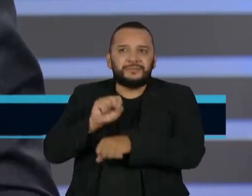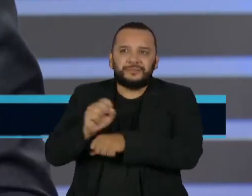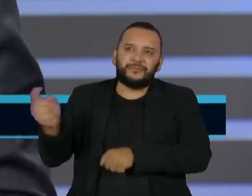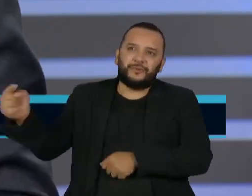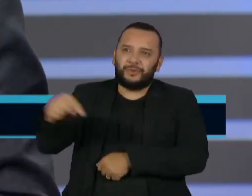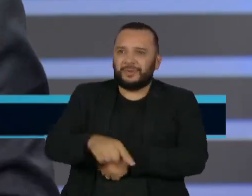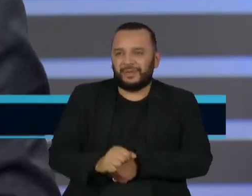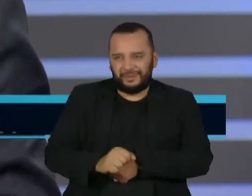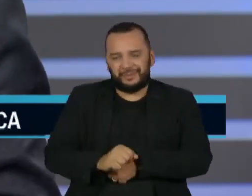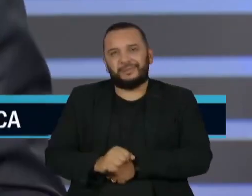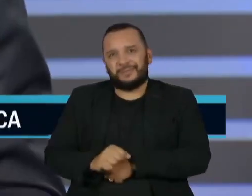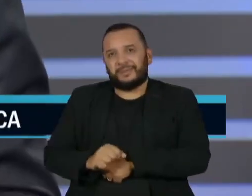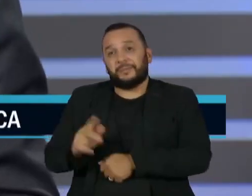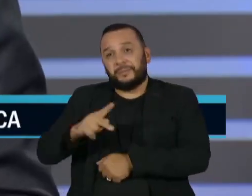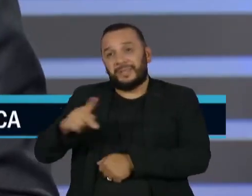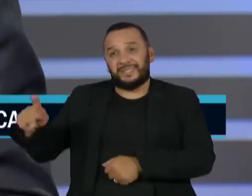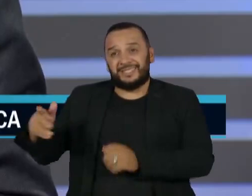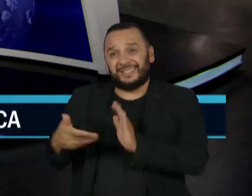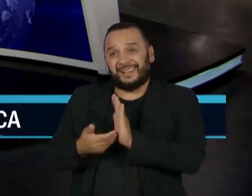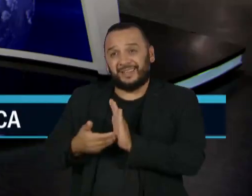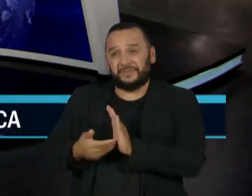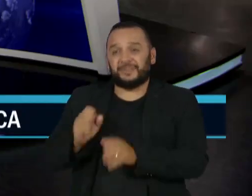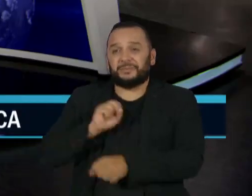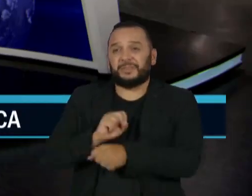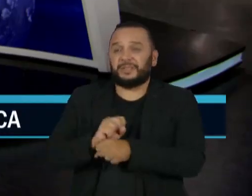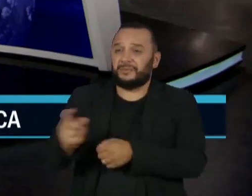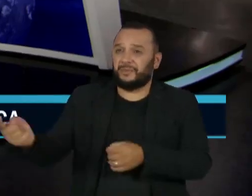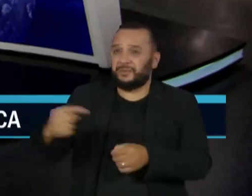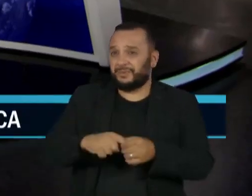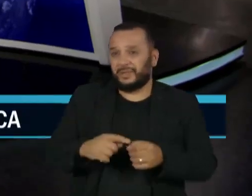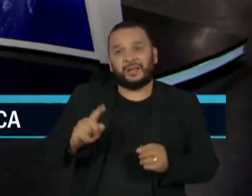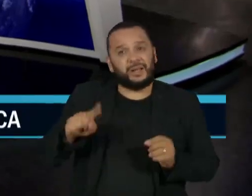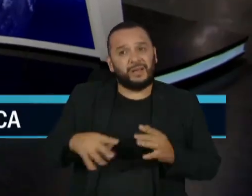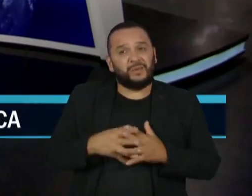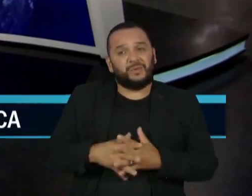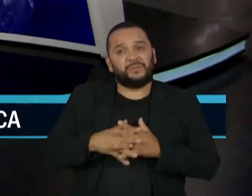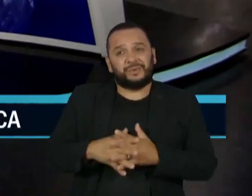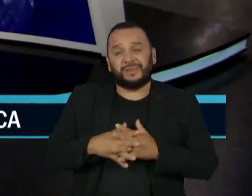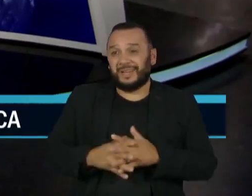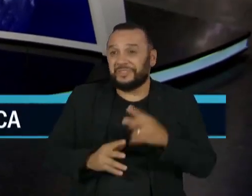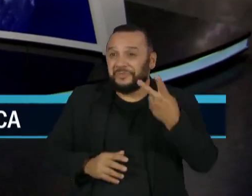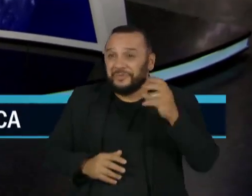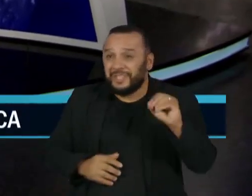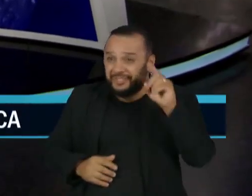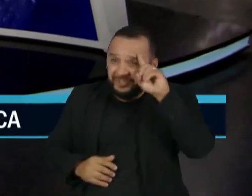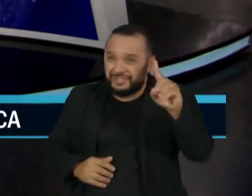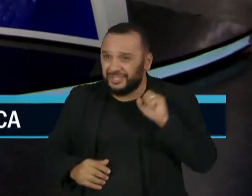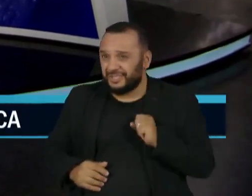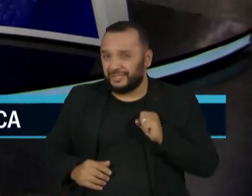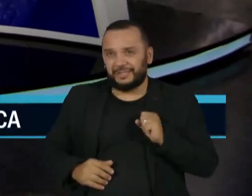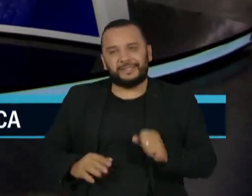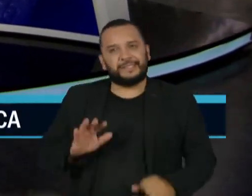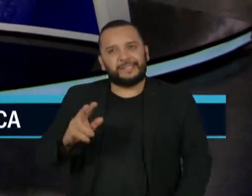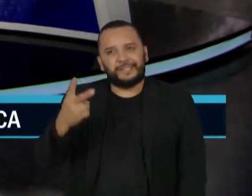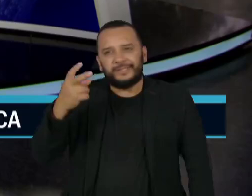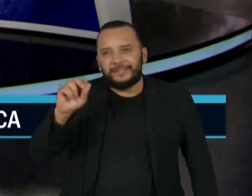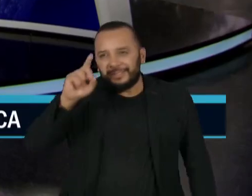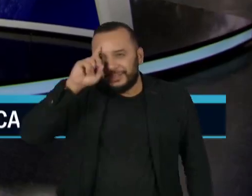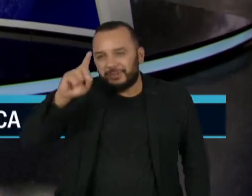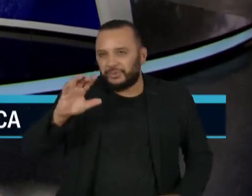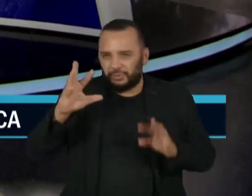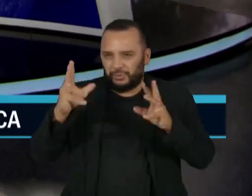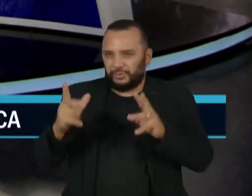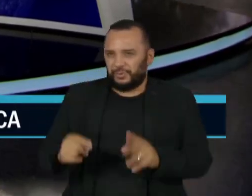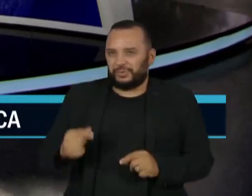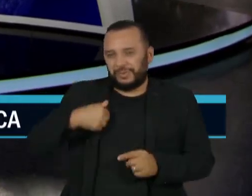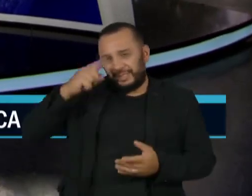tem um atraso realmente, nada anda, é uma coisa complicada. E é 20 dias, se você colocar 20 dias com tudo que tem para